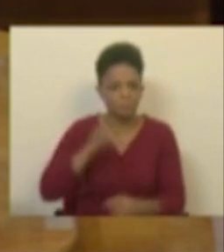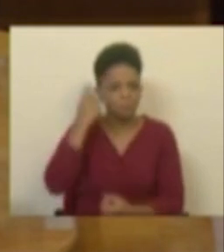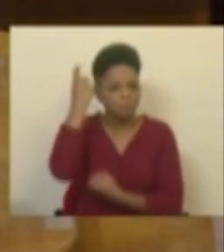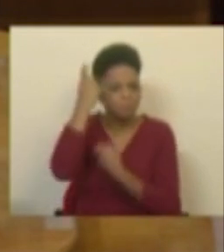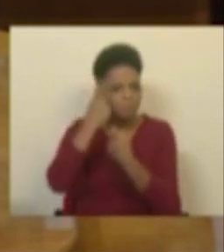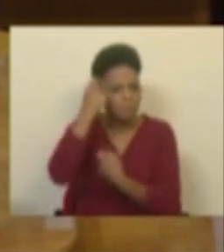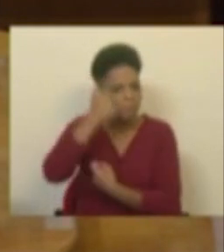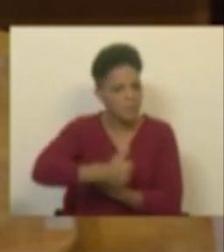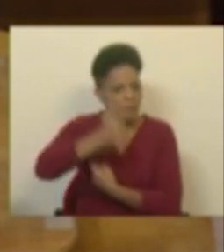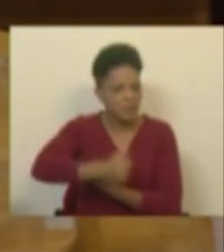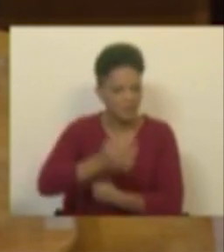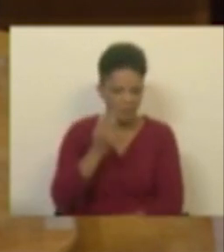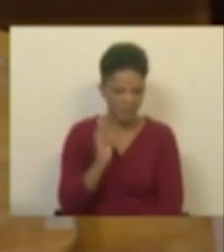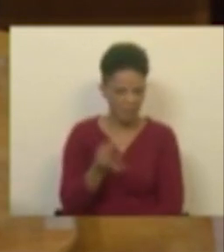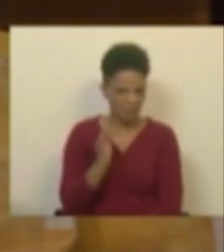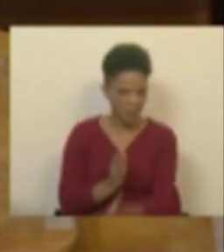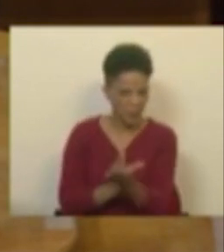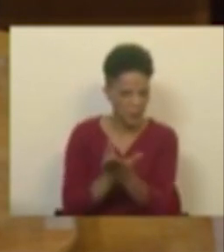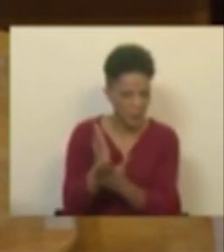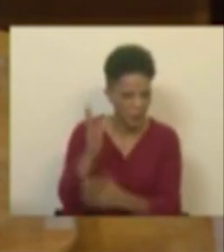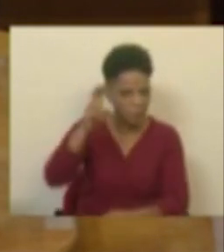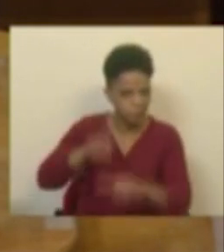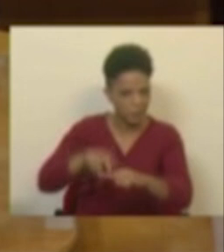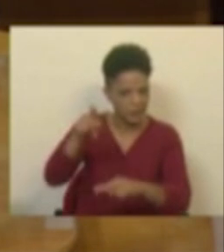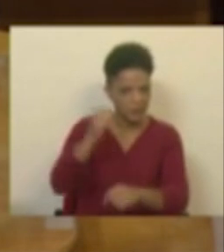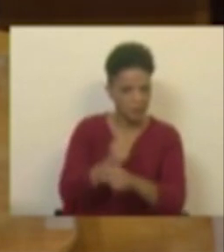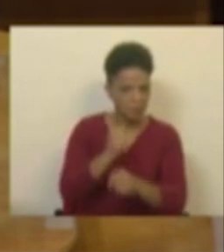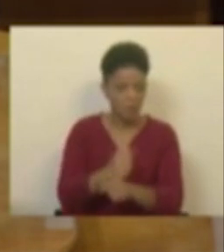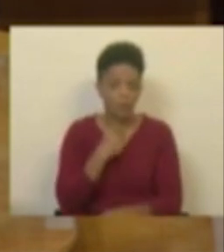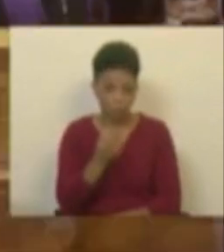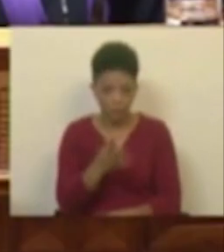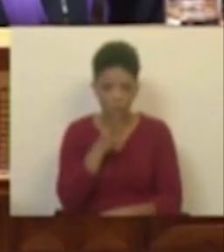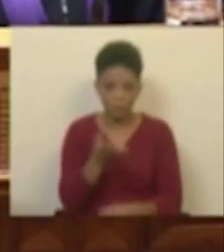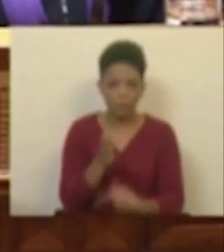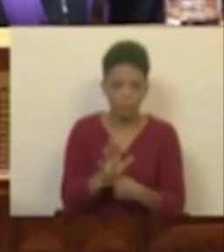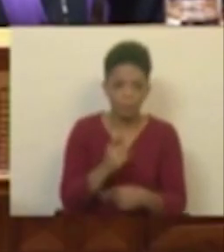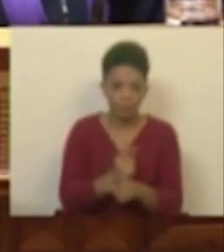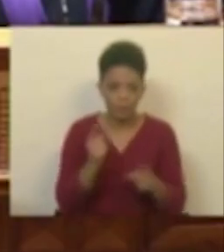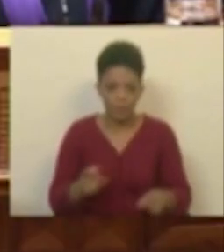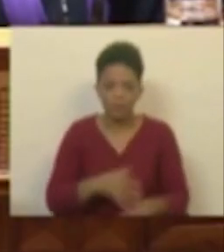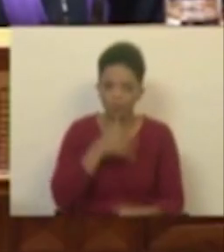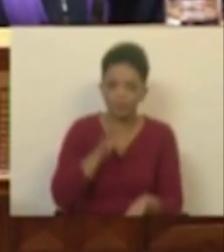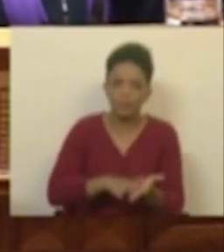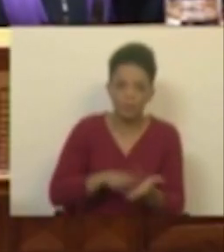pense bem se vale a pena mantê-la no lugar onde está. E eu digo-lhe porquê. e justifique-lhe o